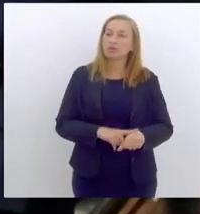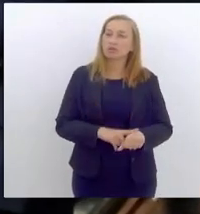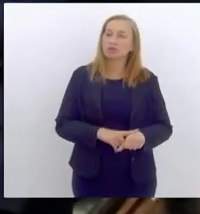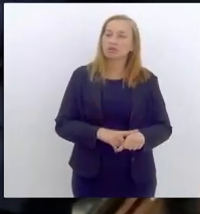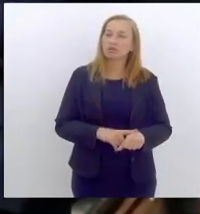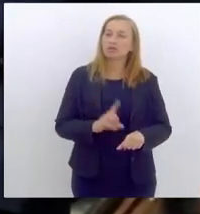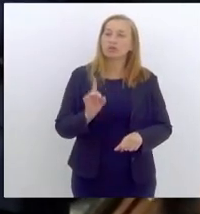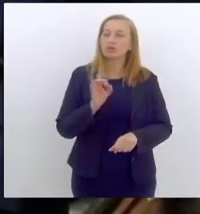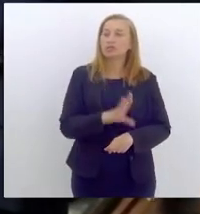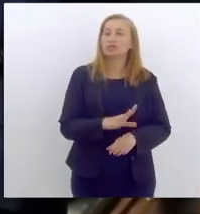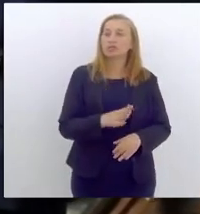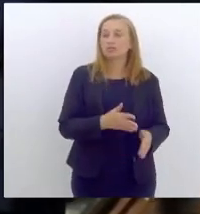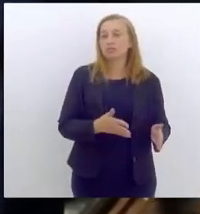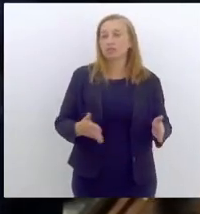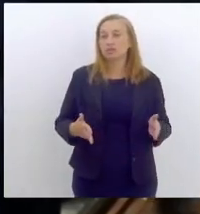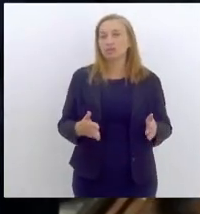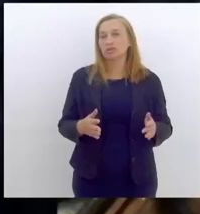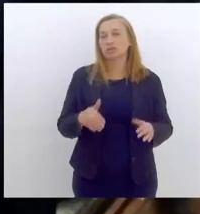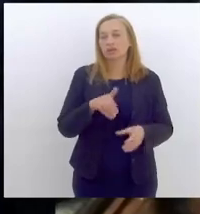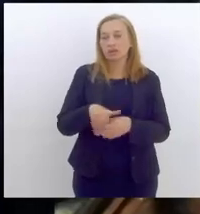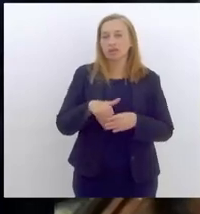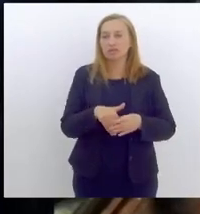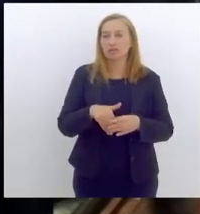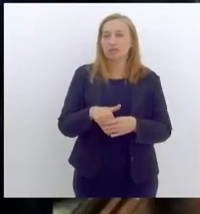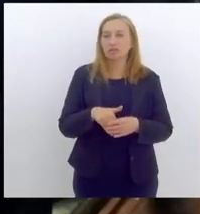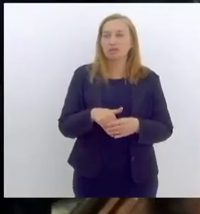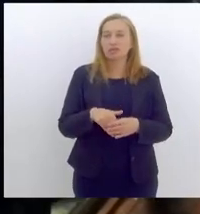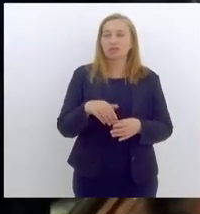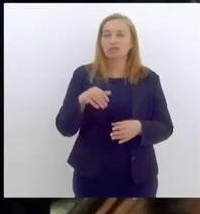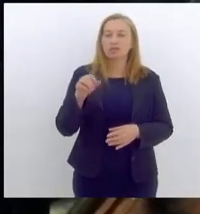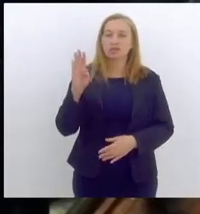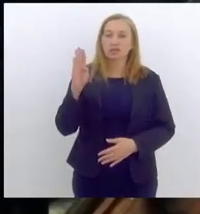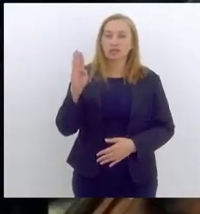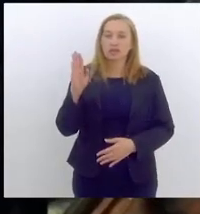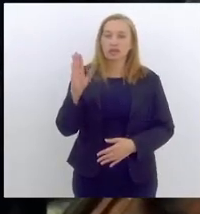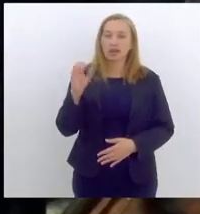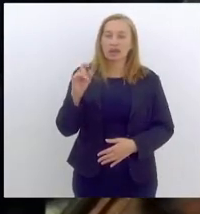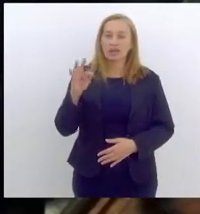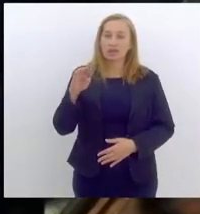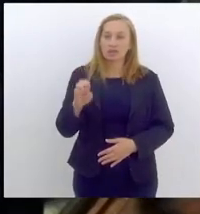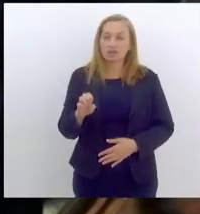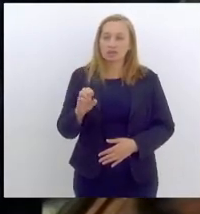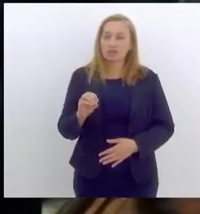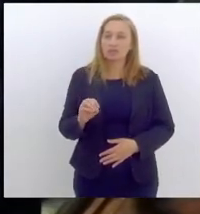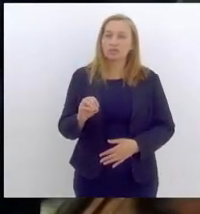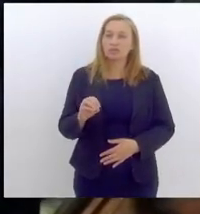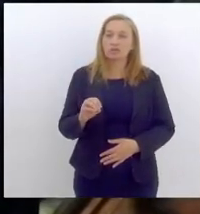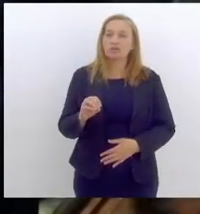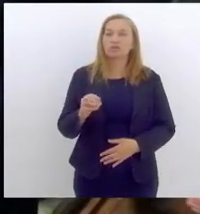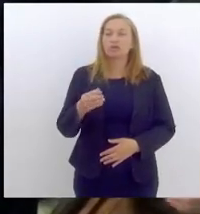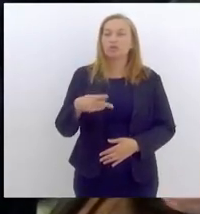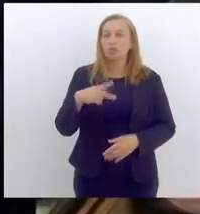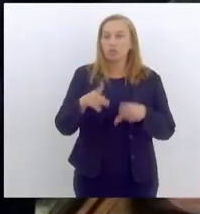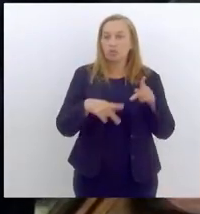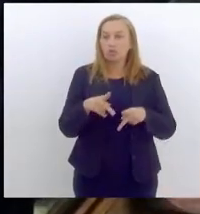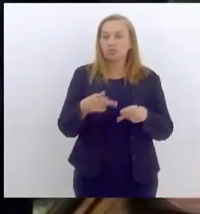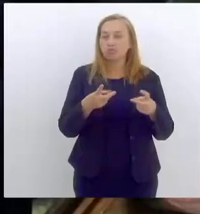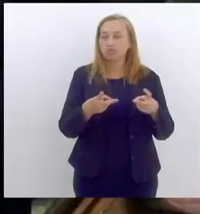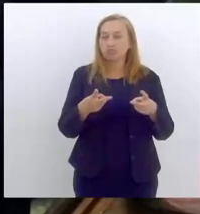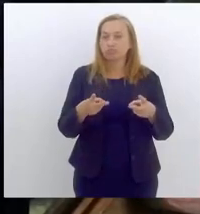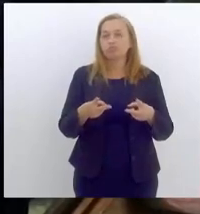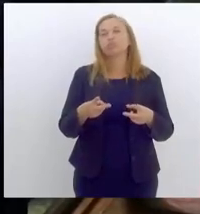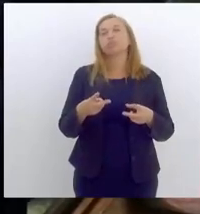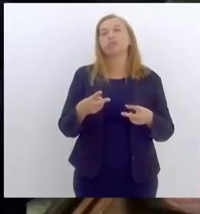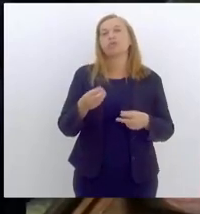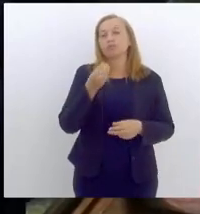processo eleitoral, quando lançamos o candidato Axel Grael, a população teve a oportunidade de reconhecer se a nossa